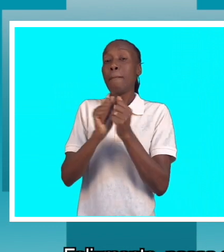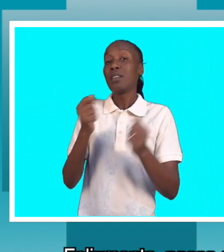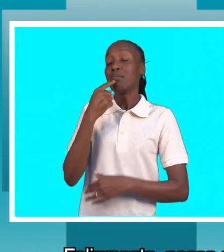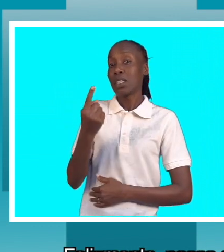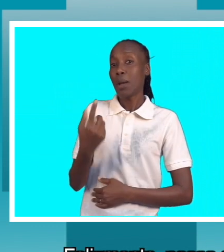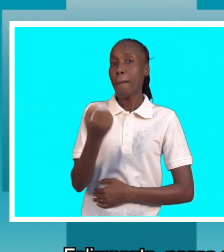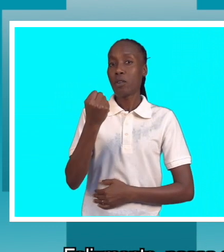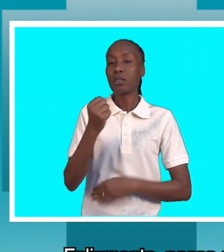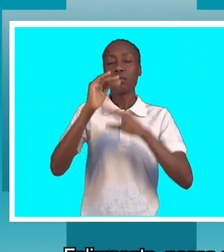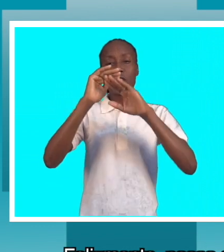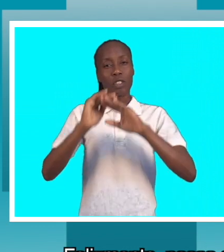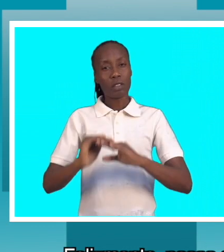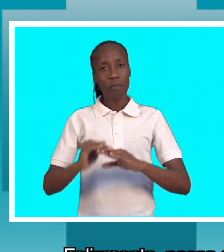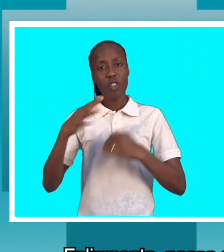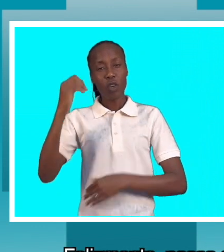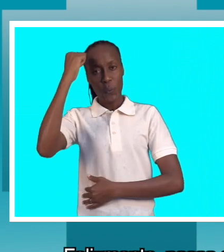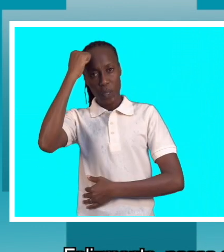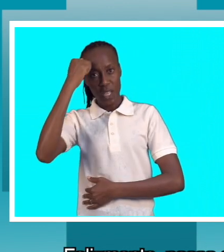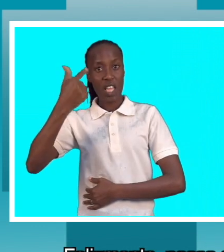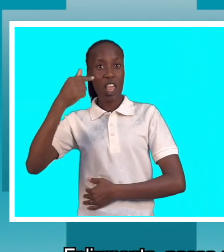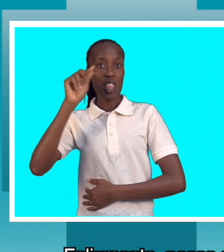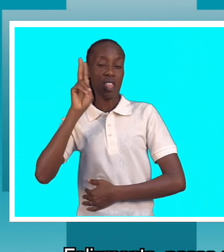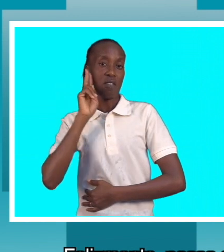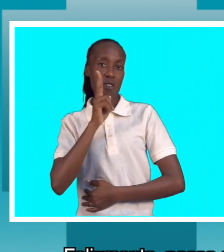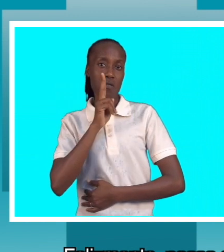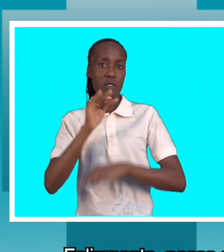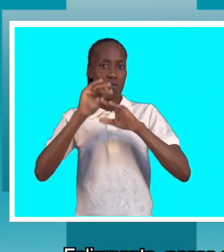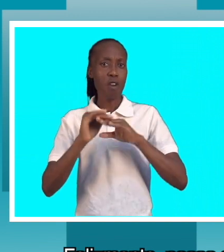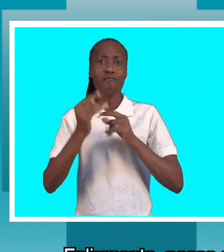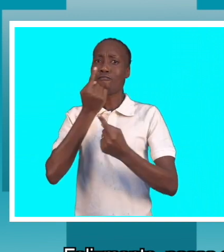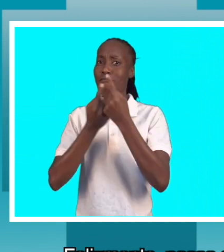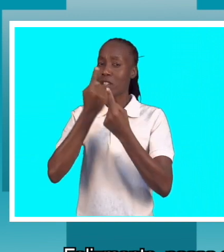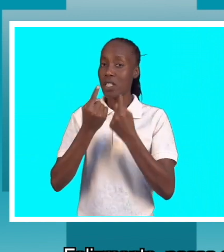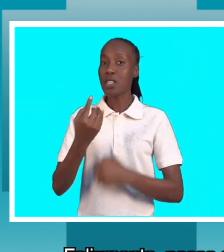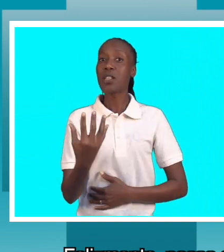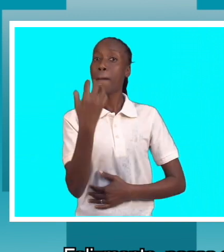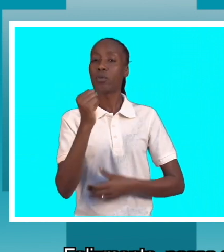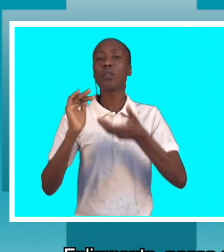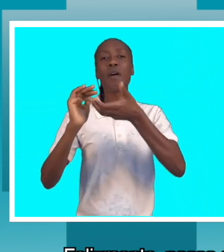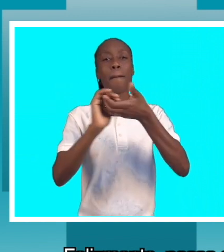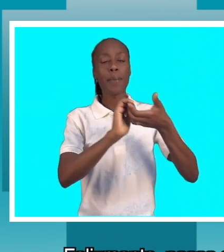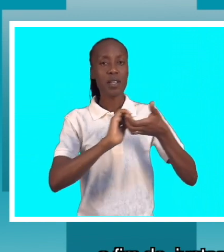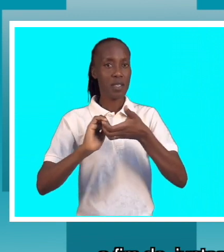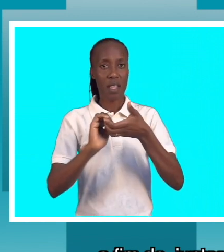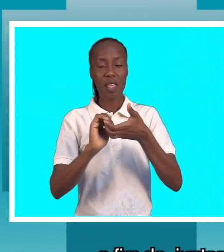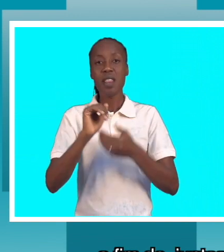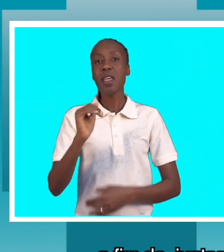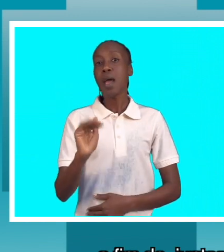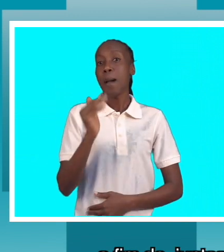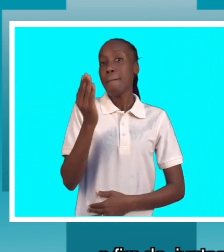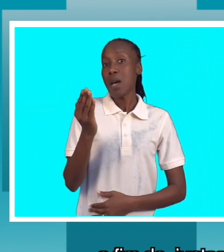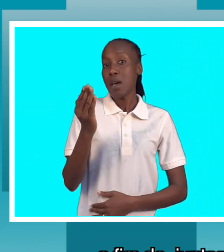Felizmente, posso dizer que conhecemos o TV Surdo, temos estado em discussões sobre uma possível parceria para